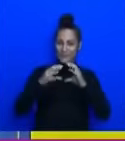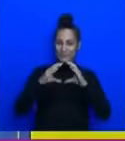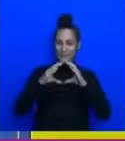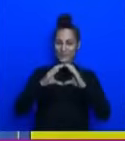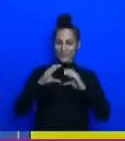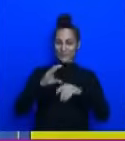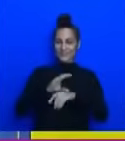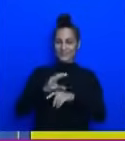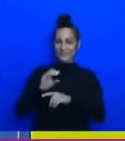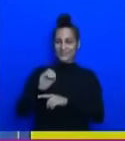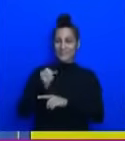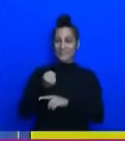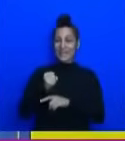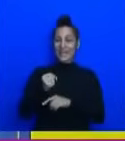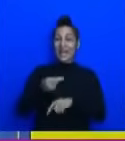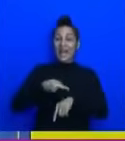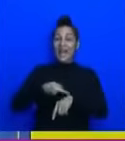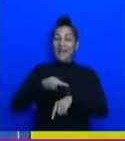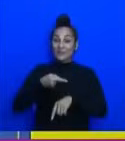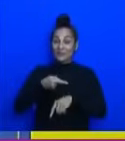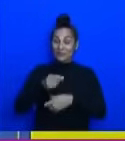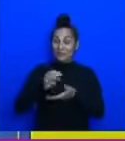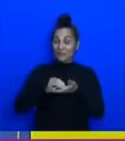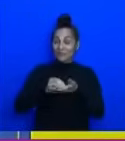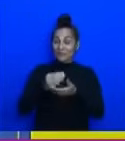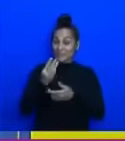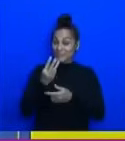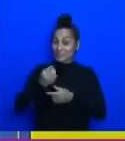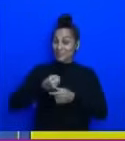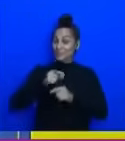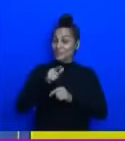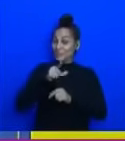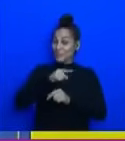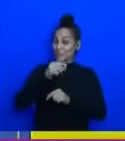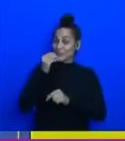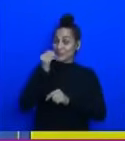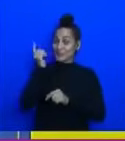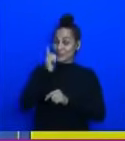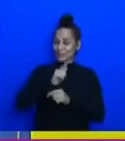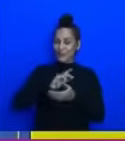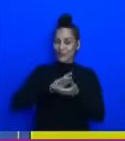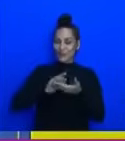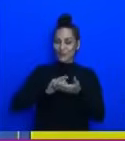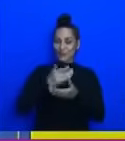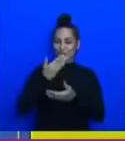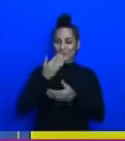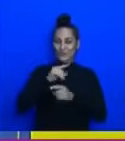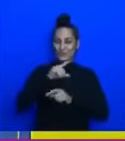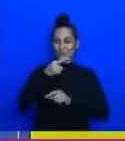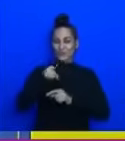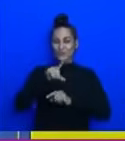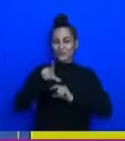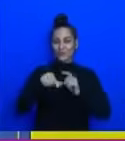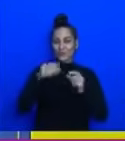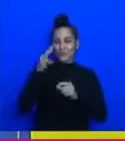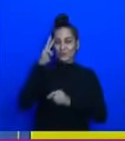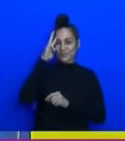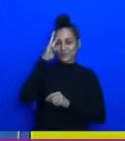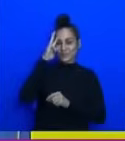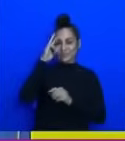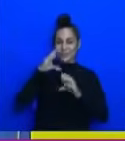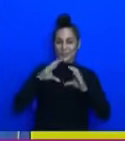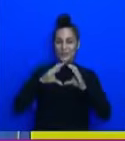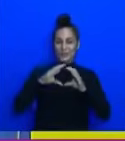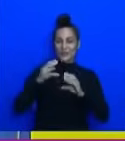Cinza 08. Agora faltam 3 números. Você ainda tem chances. É o sorteio da Loto Fácil, último sorteio desta